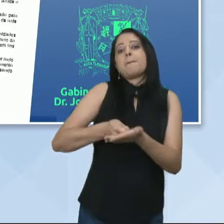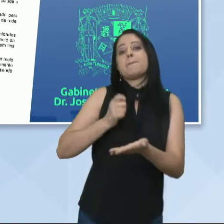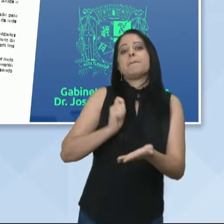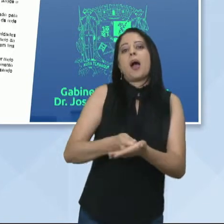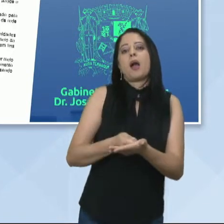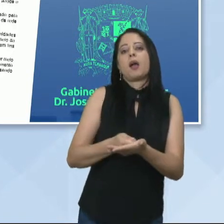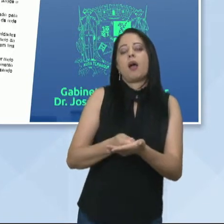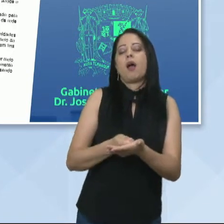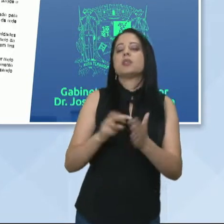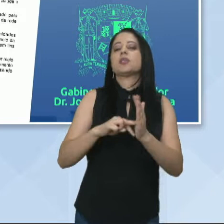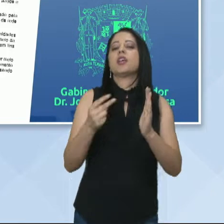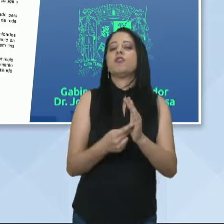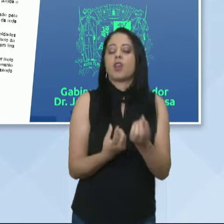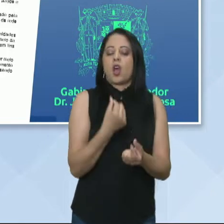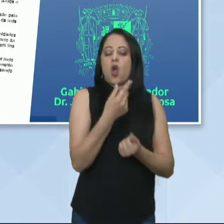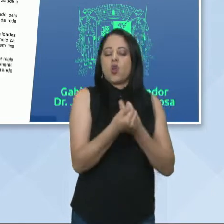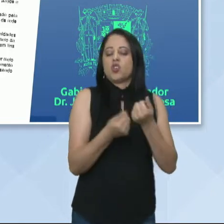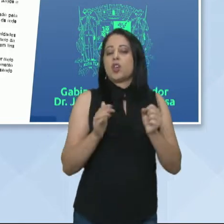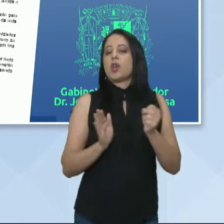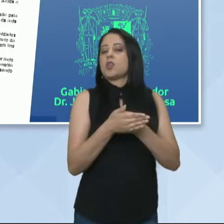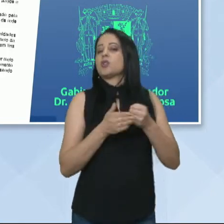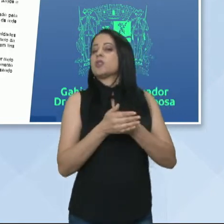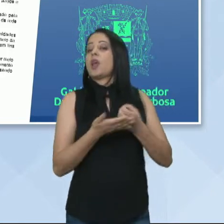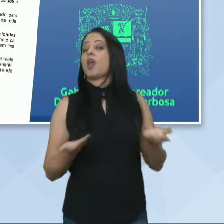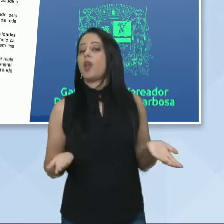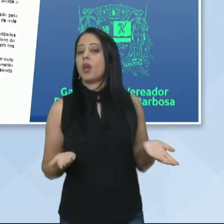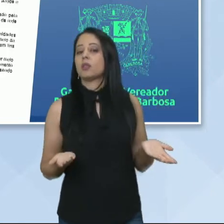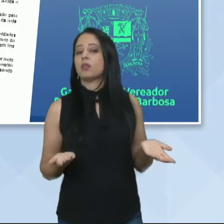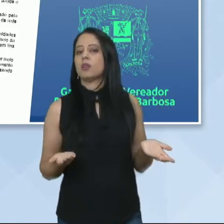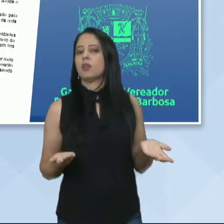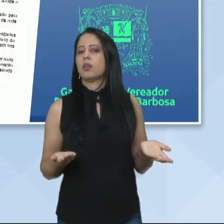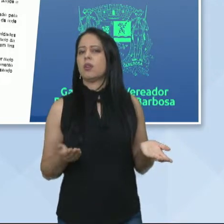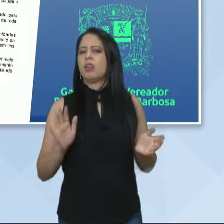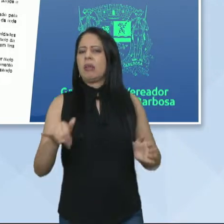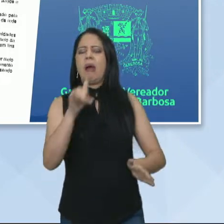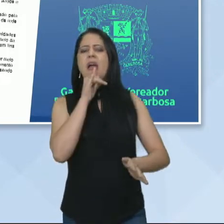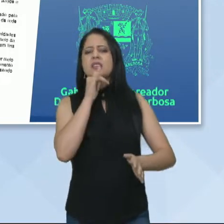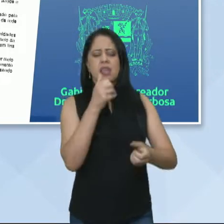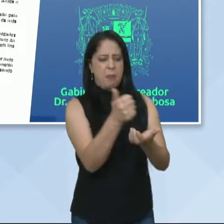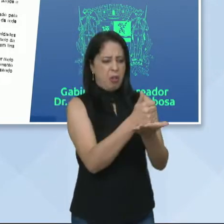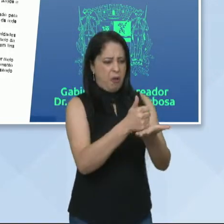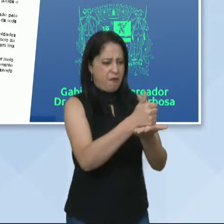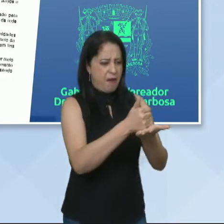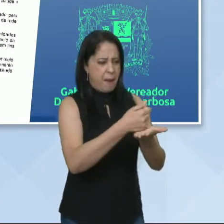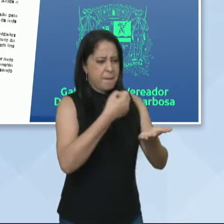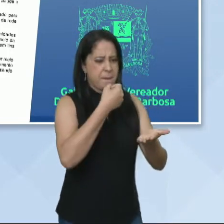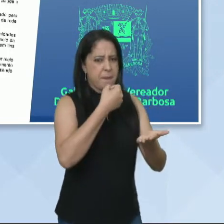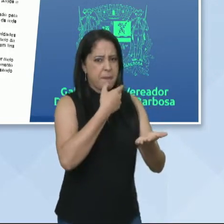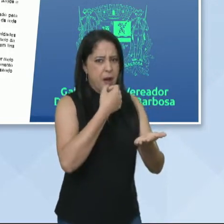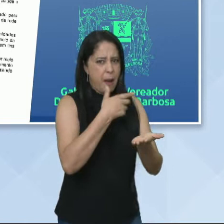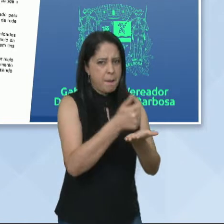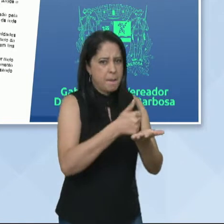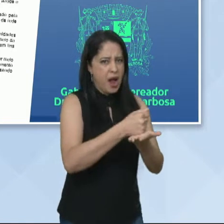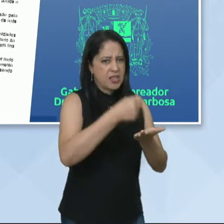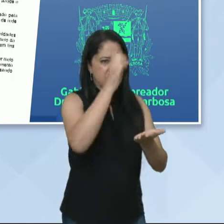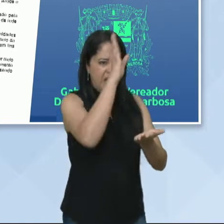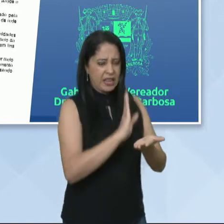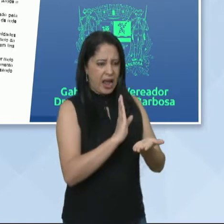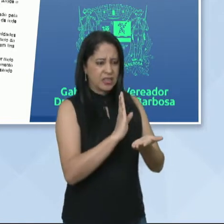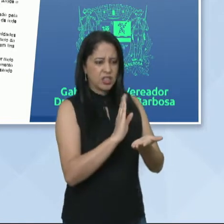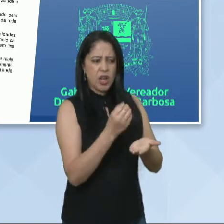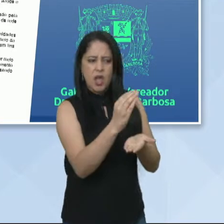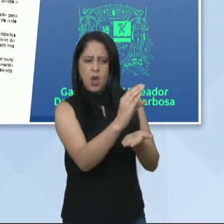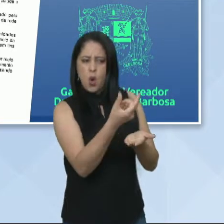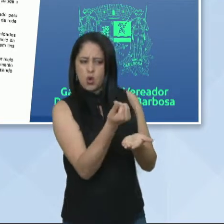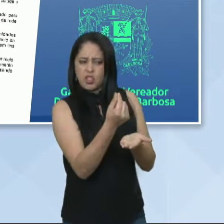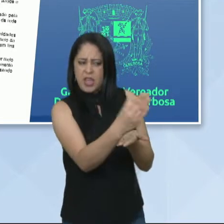orçamento secreto. Então ele vai tirar o dinheiro da farmácia popular por orçamento secreto. Esse é o programa de